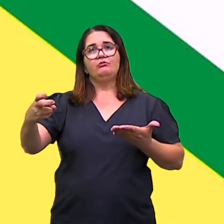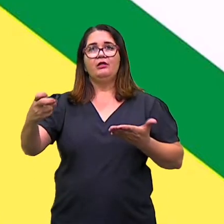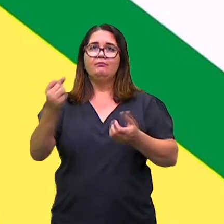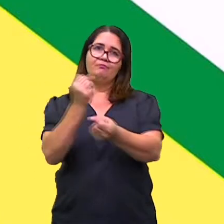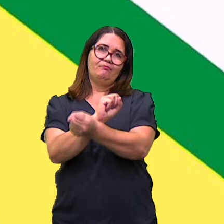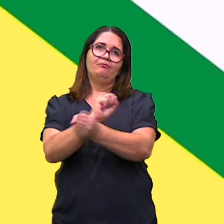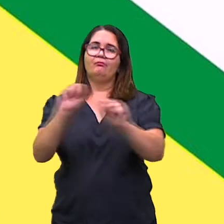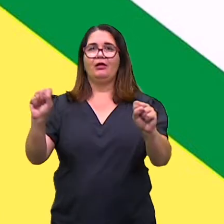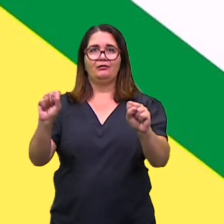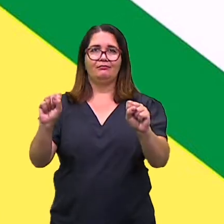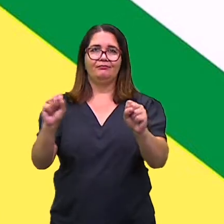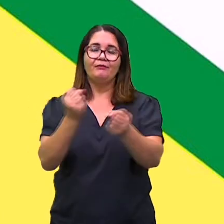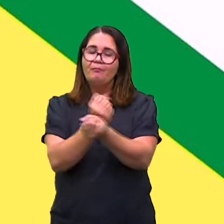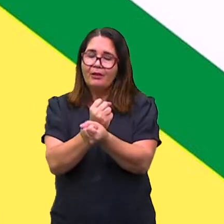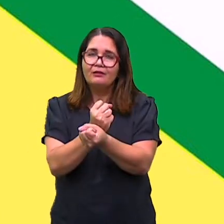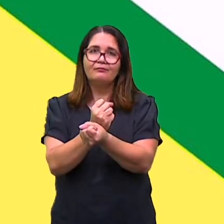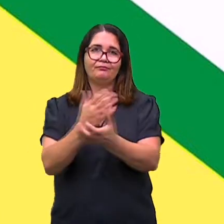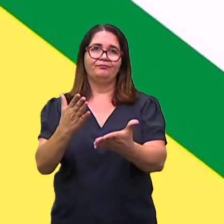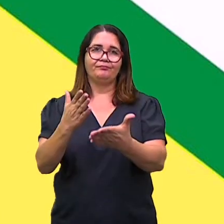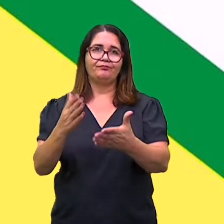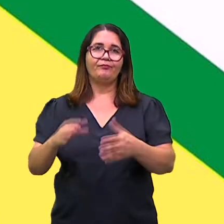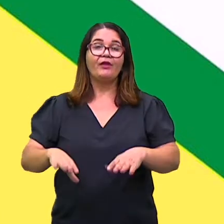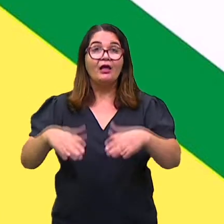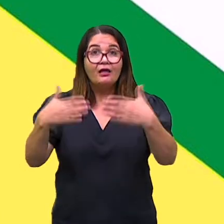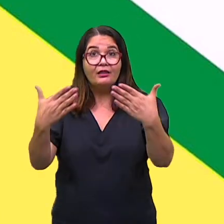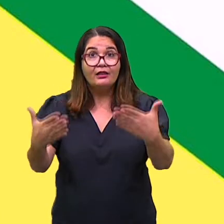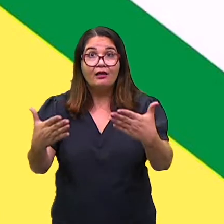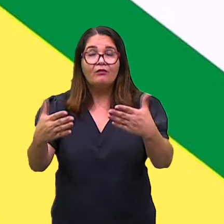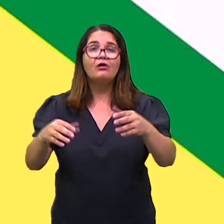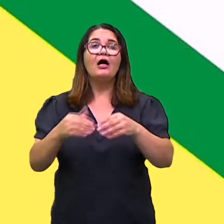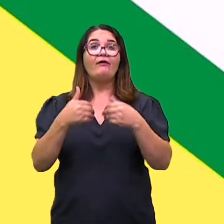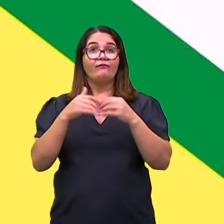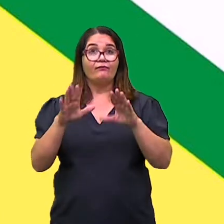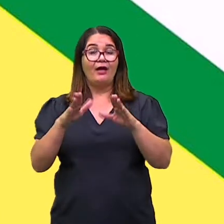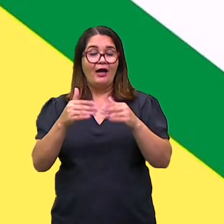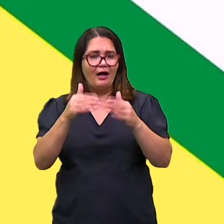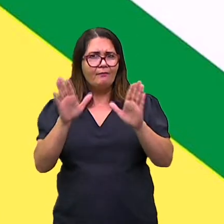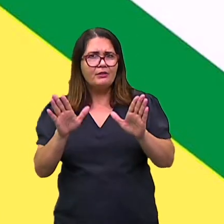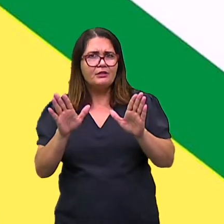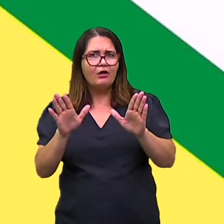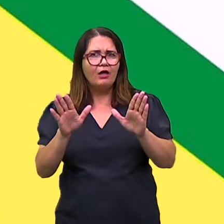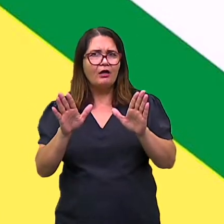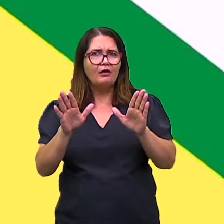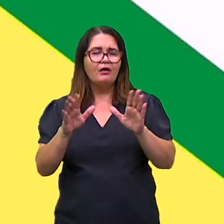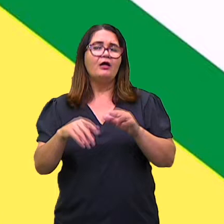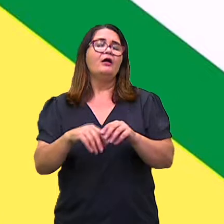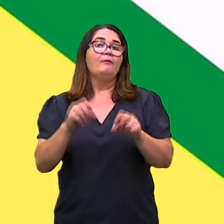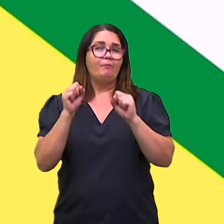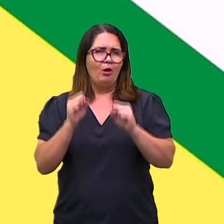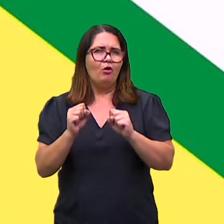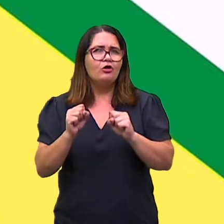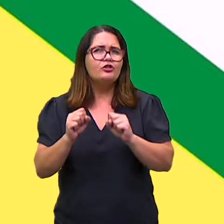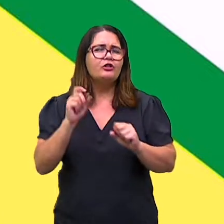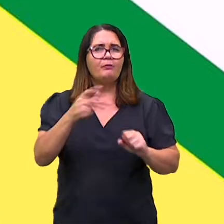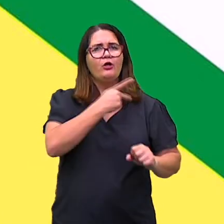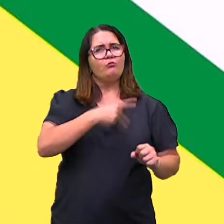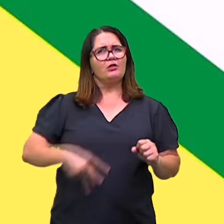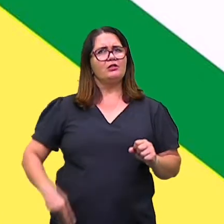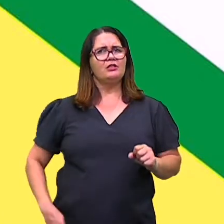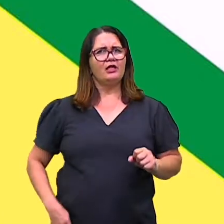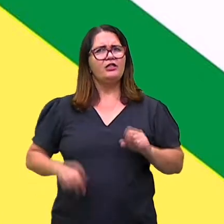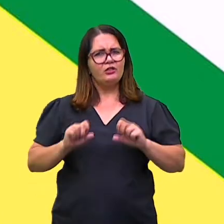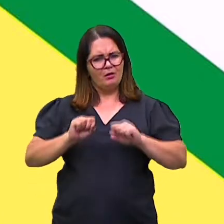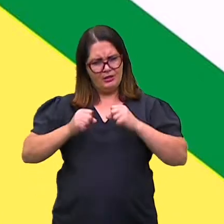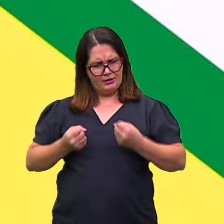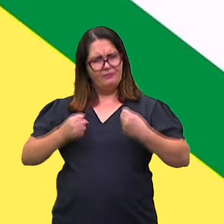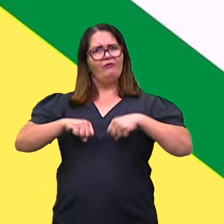aceitação desse pedido, abre-se prazo de 20 dias para o presidente se defender. Então, o presidente também tem